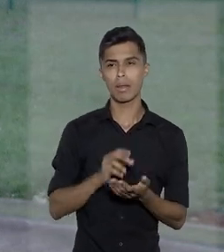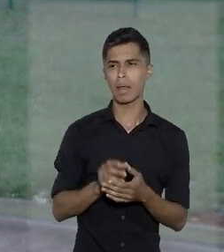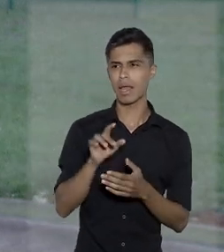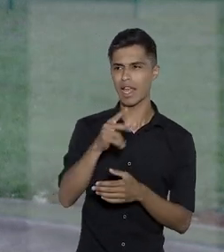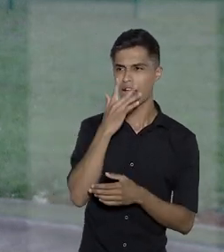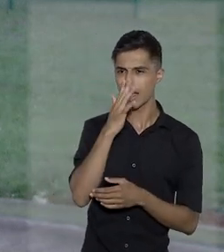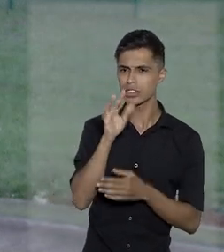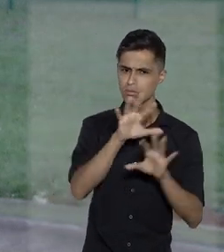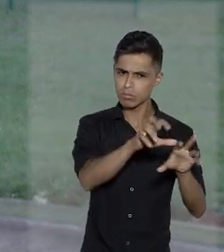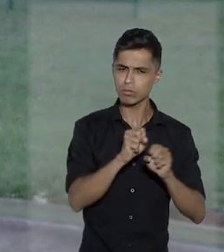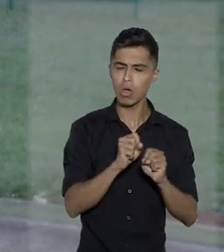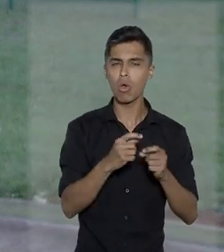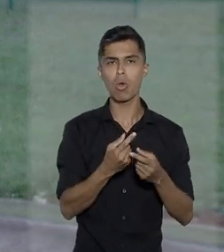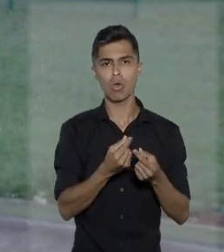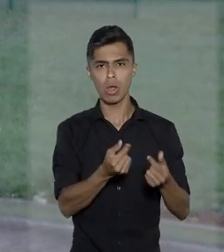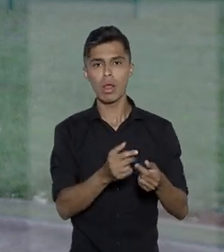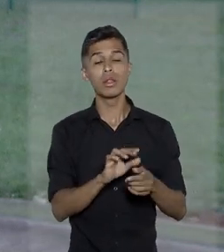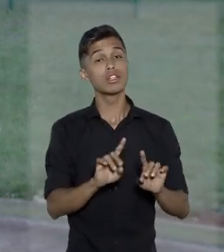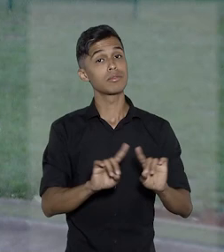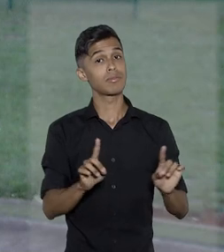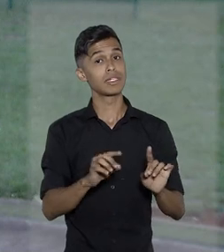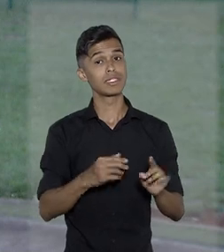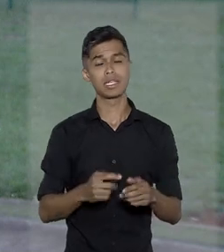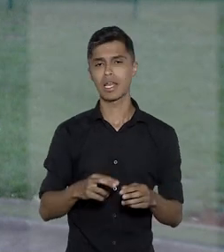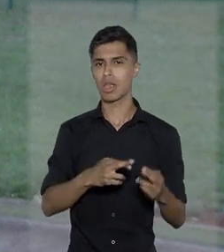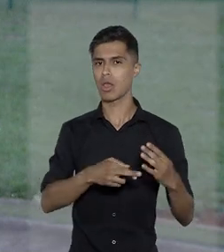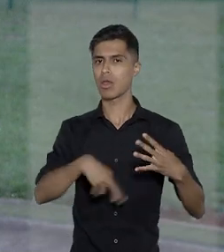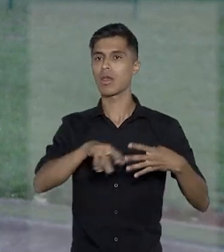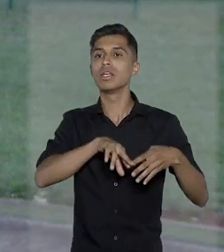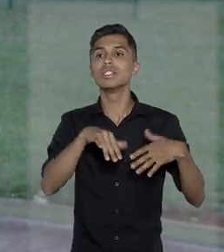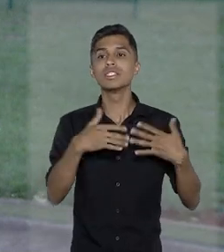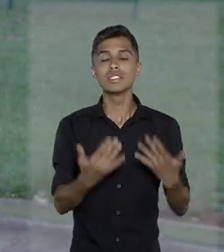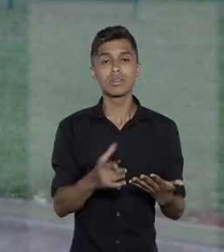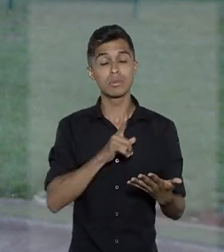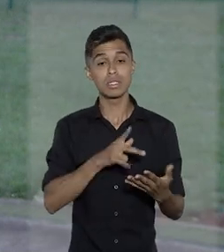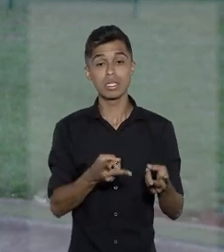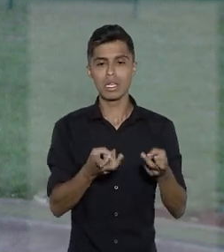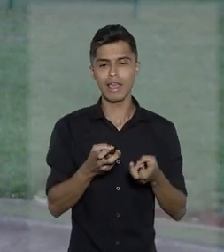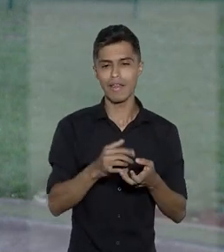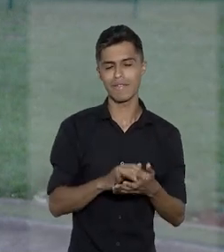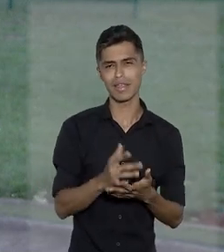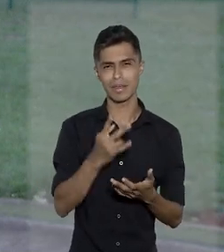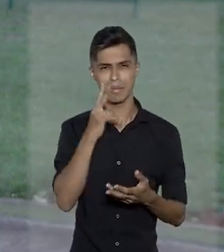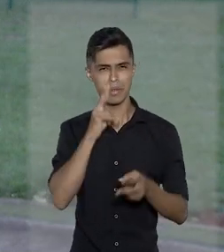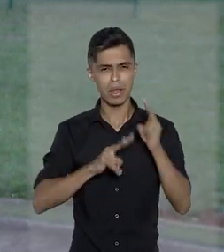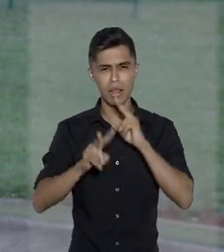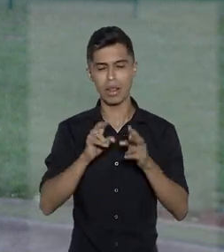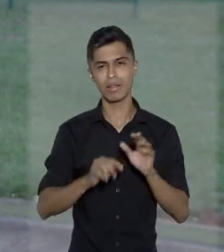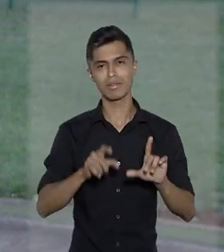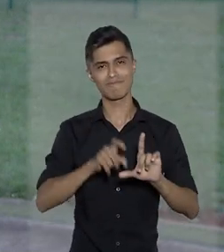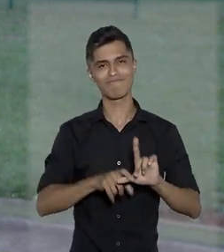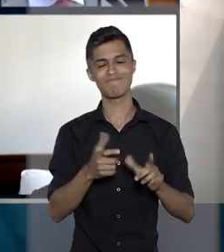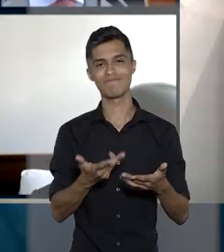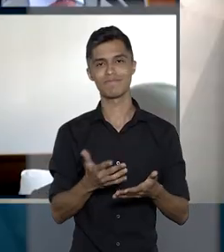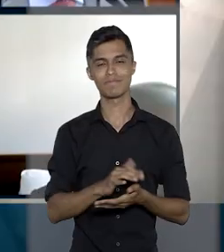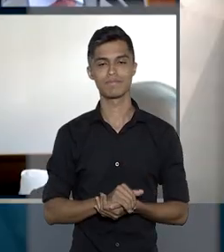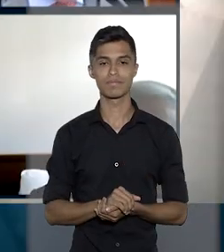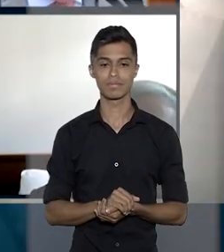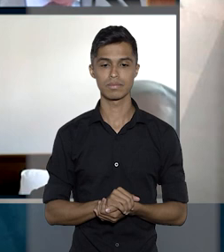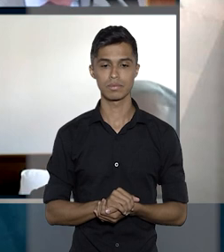o bem recorreu ao Tribunal de Justiça Paulista e obteve o reconhecimento da invalidade da penhora